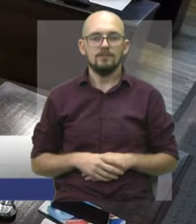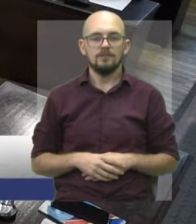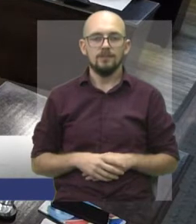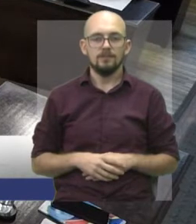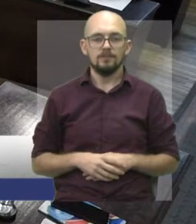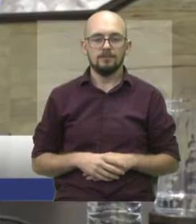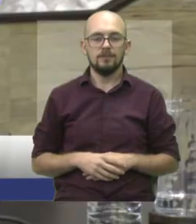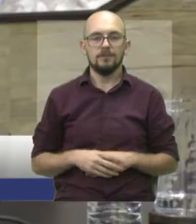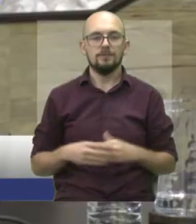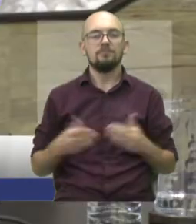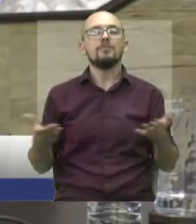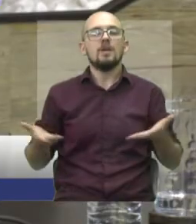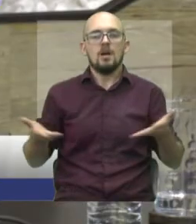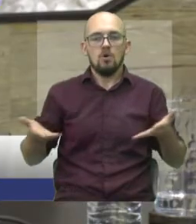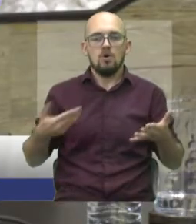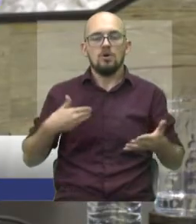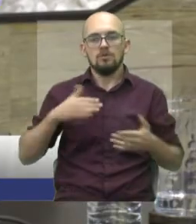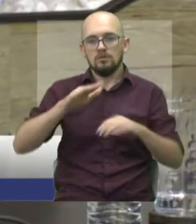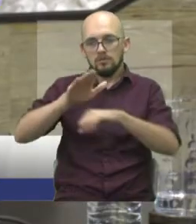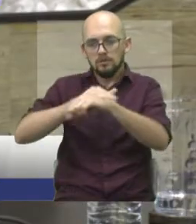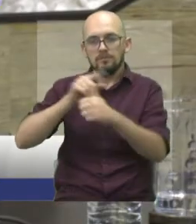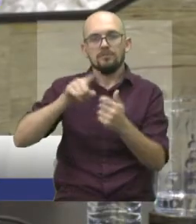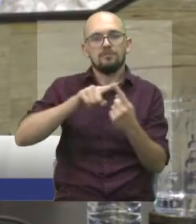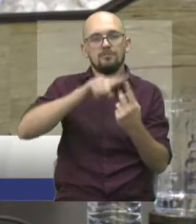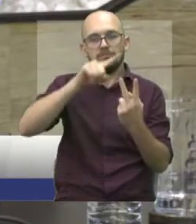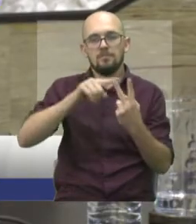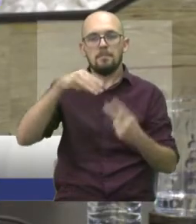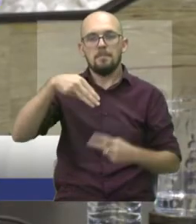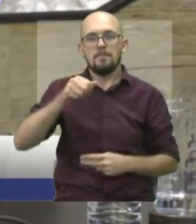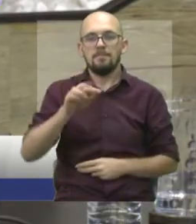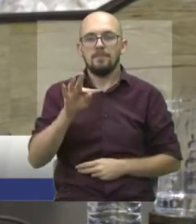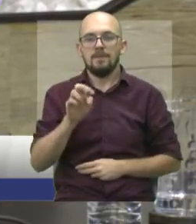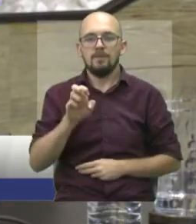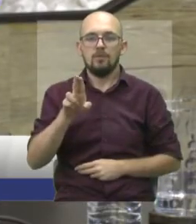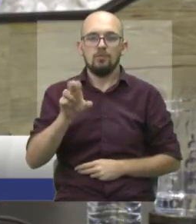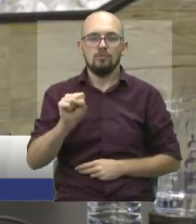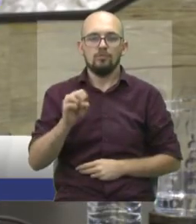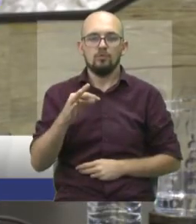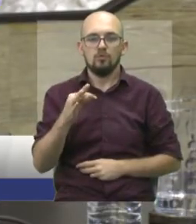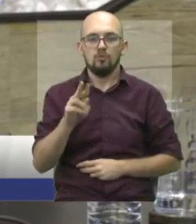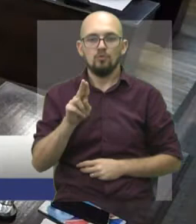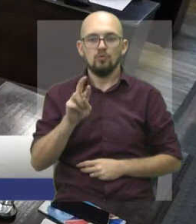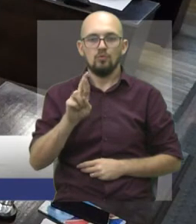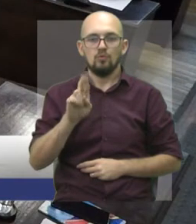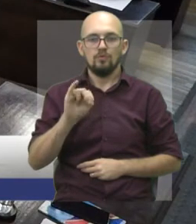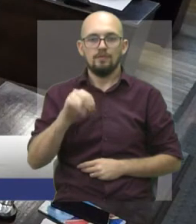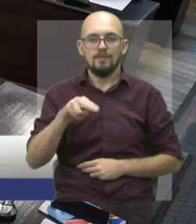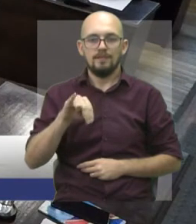Quero chamar agora para ocupar a tribuna o senhor Matheus Henrique Turini.